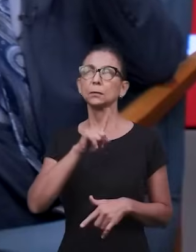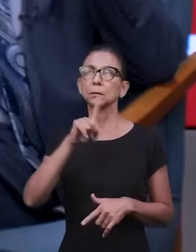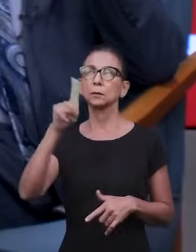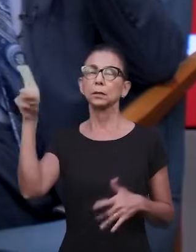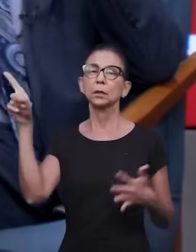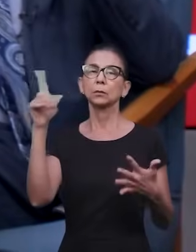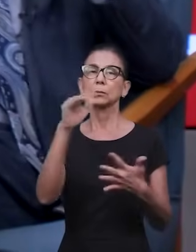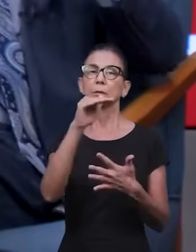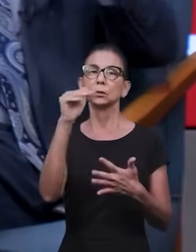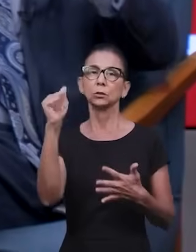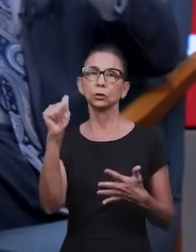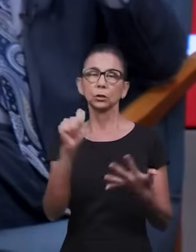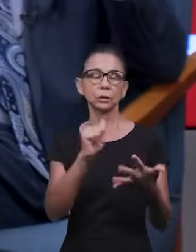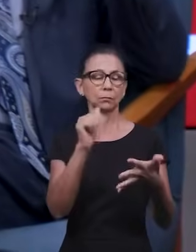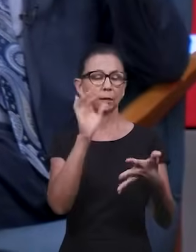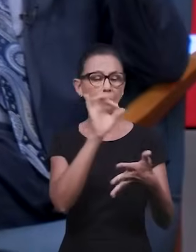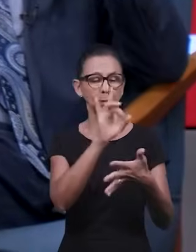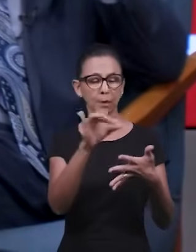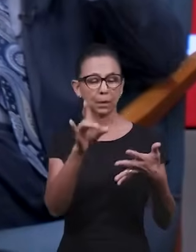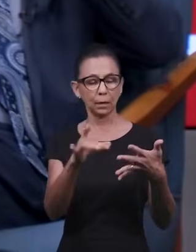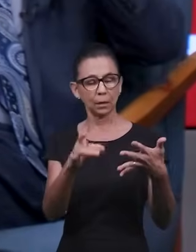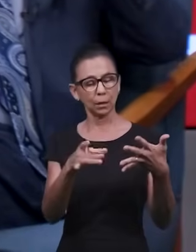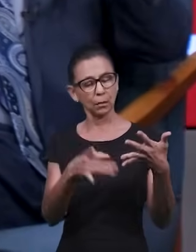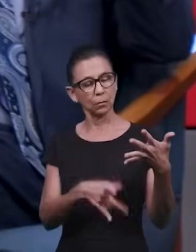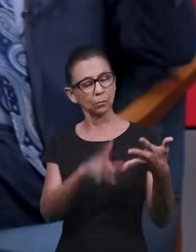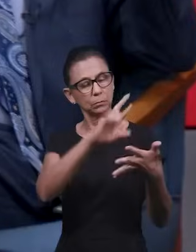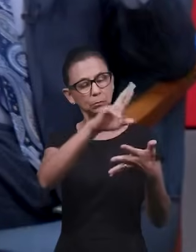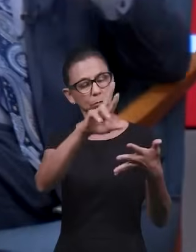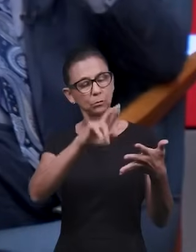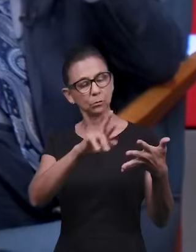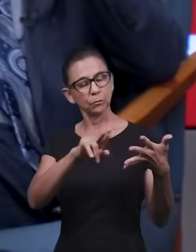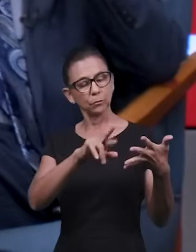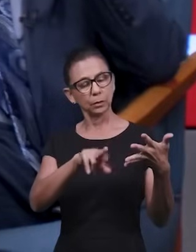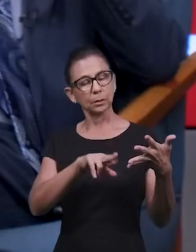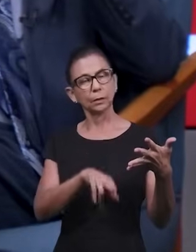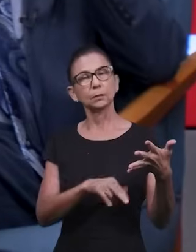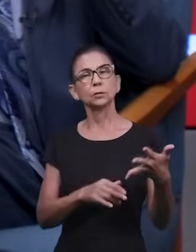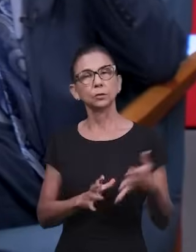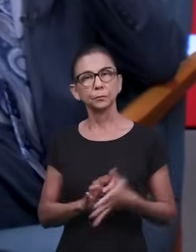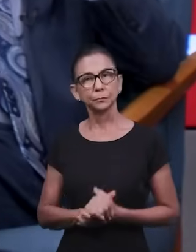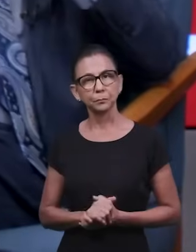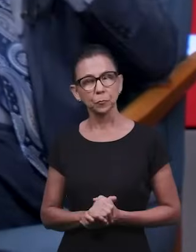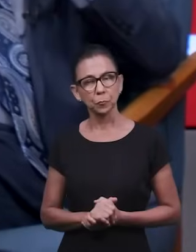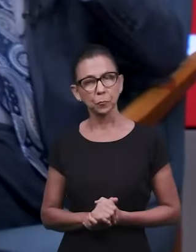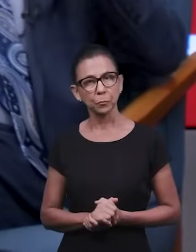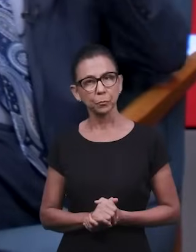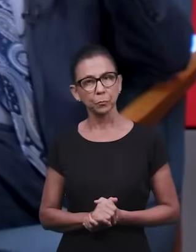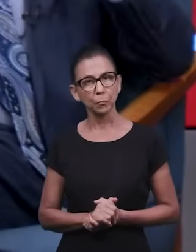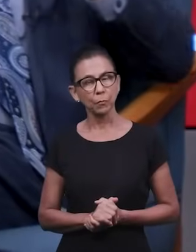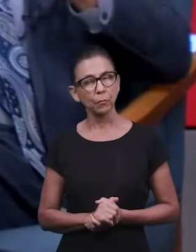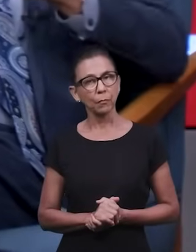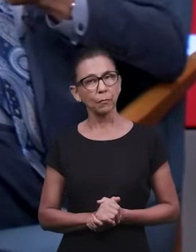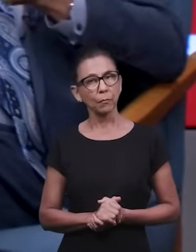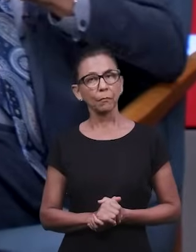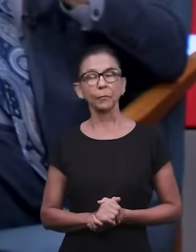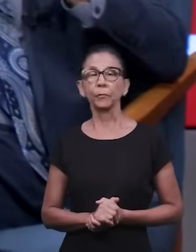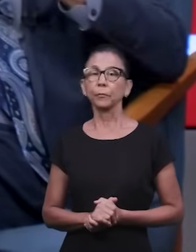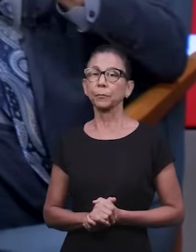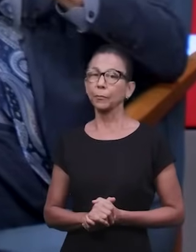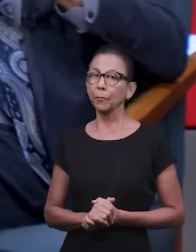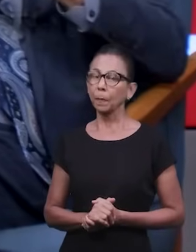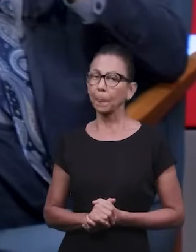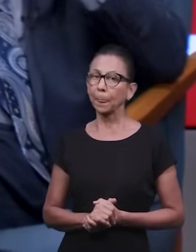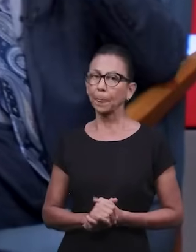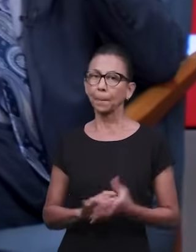levantou para o governo da igreja dentro daquilo que se chama Ministério todos esses Ministérios